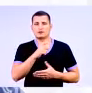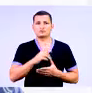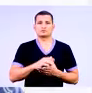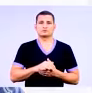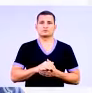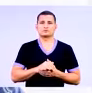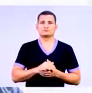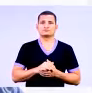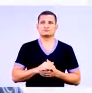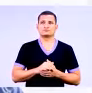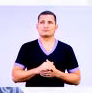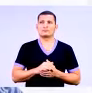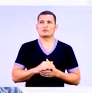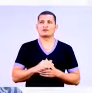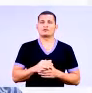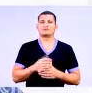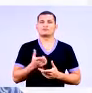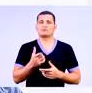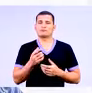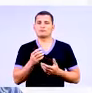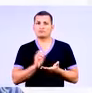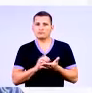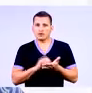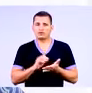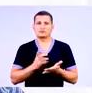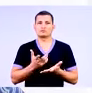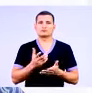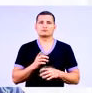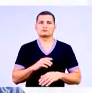portar por inseguranças ou por uma série de motivos,